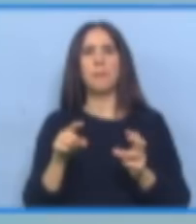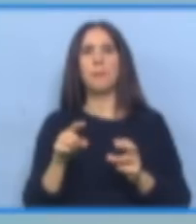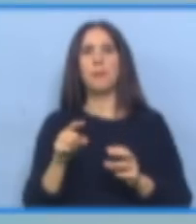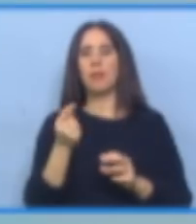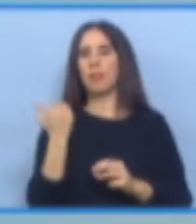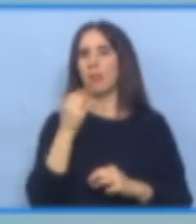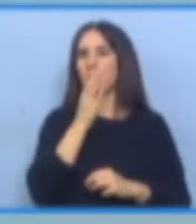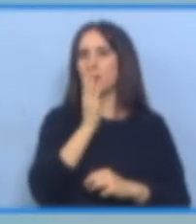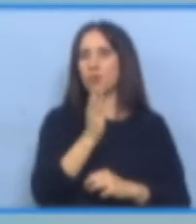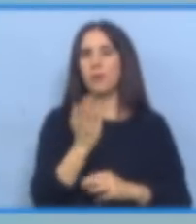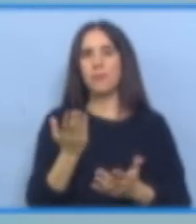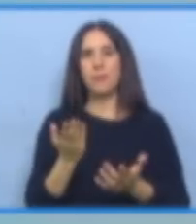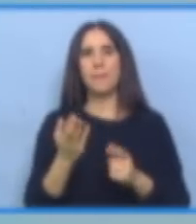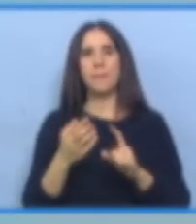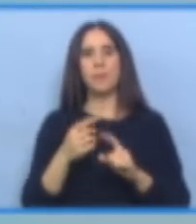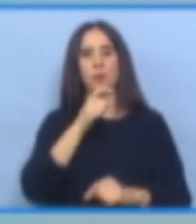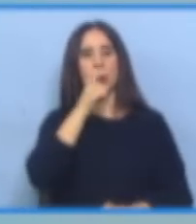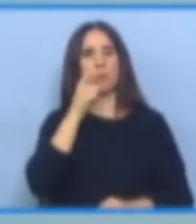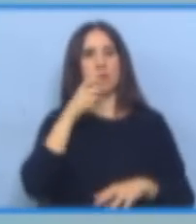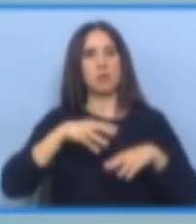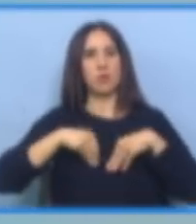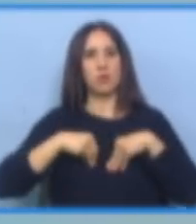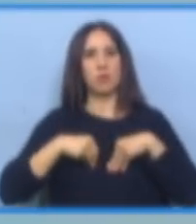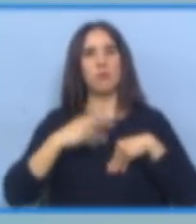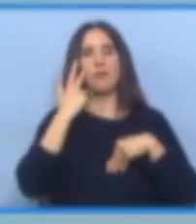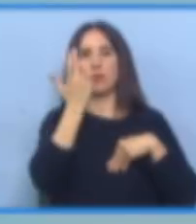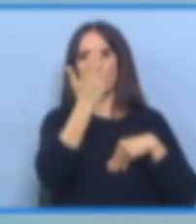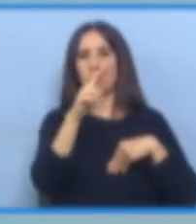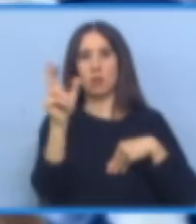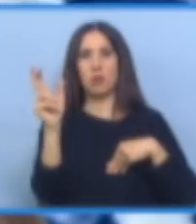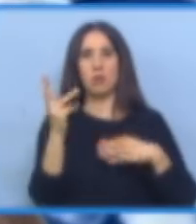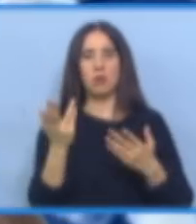que disse há pouco, do assumir um compromisso para a vida toda, não é?